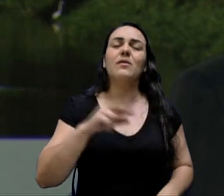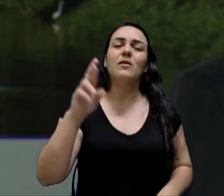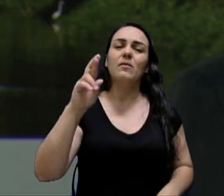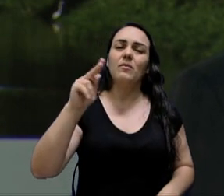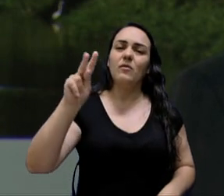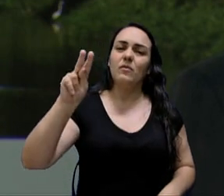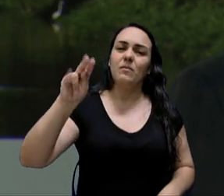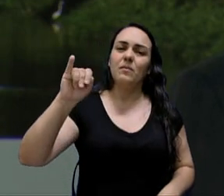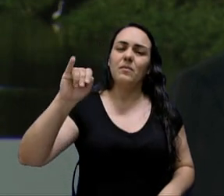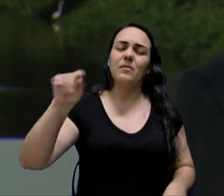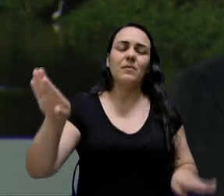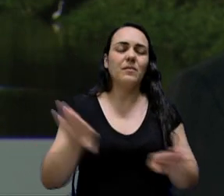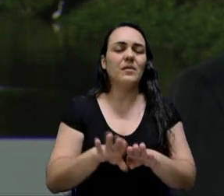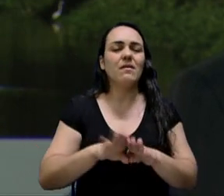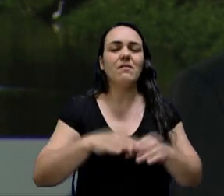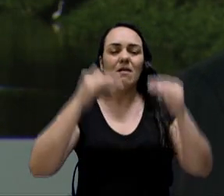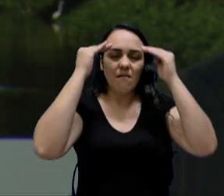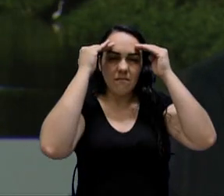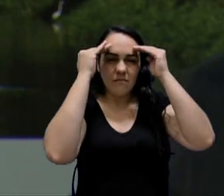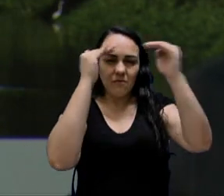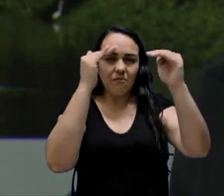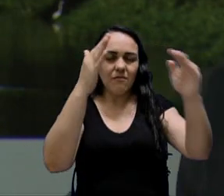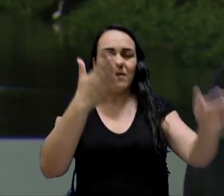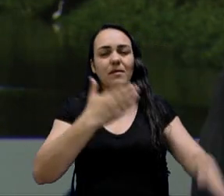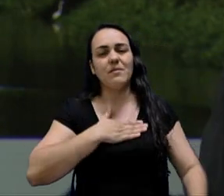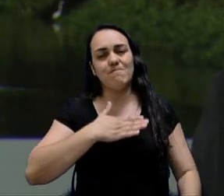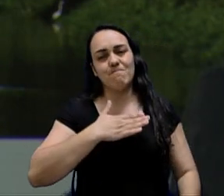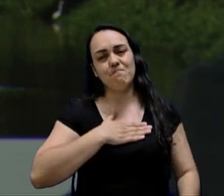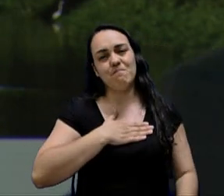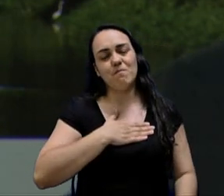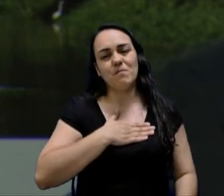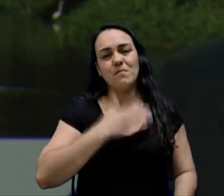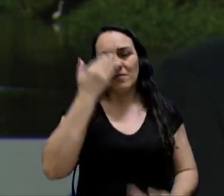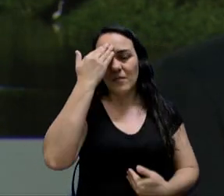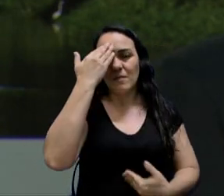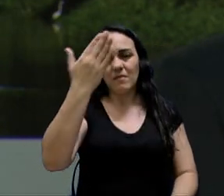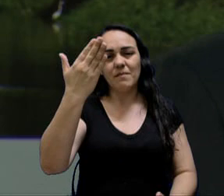Fontes, a confiança em mim depositada.